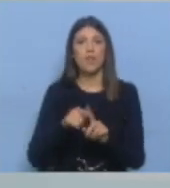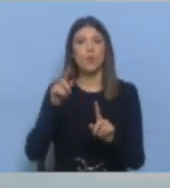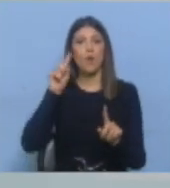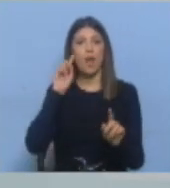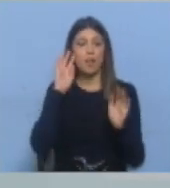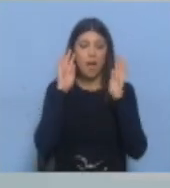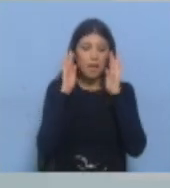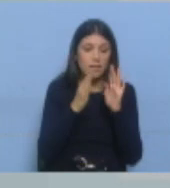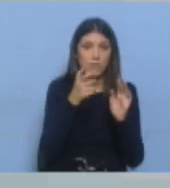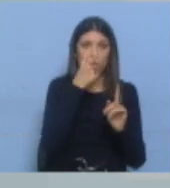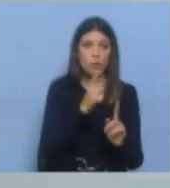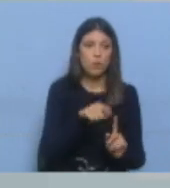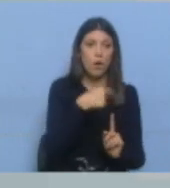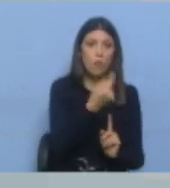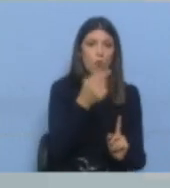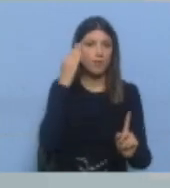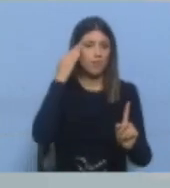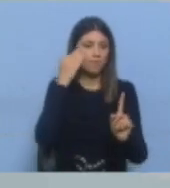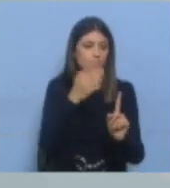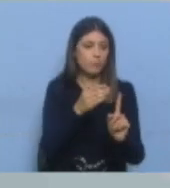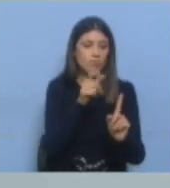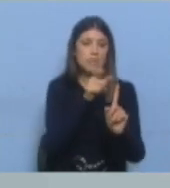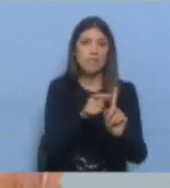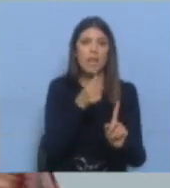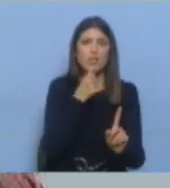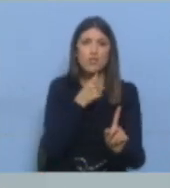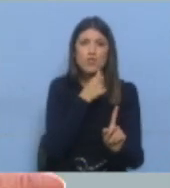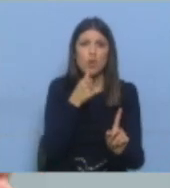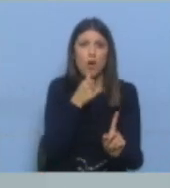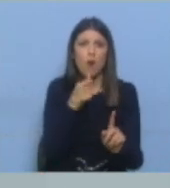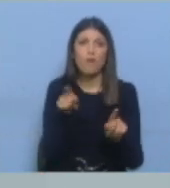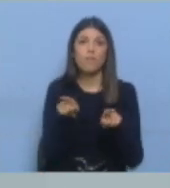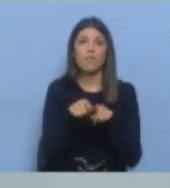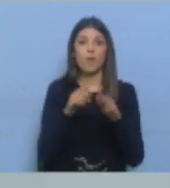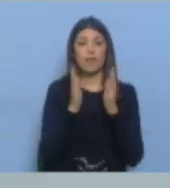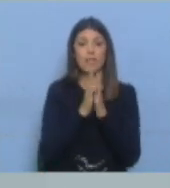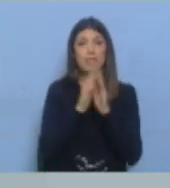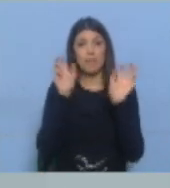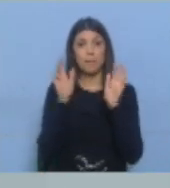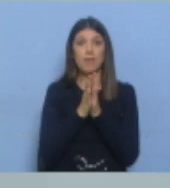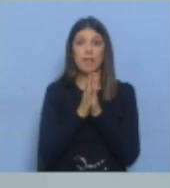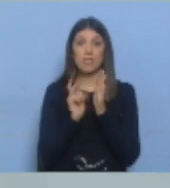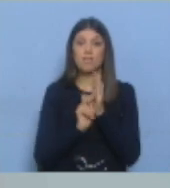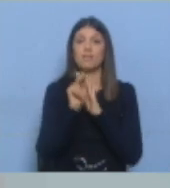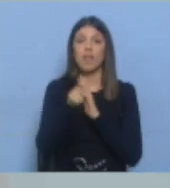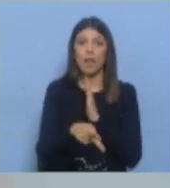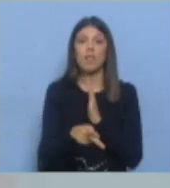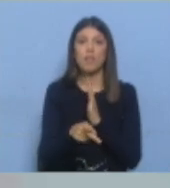virar-se justamente para aquele que mais sofre, que é também um fio condutor que tem a ver com a Igreja em saída. Ele ter decidido